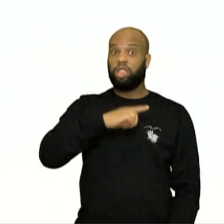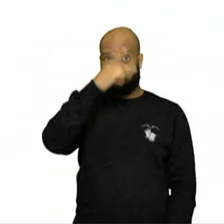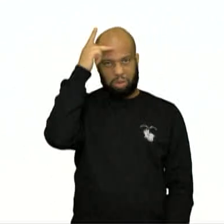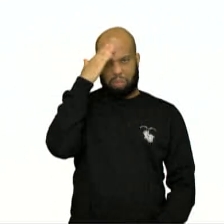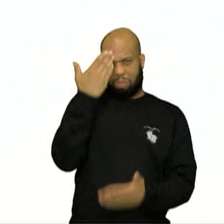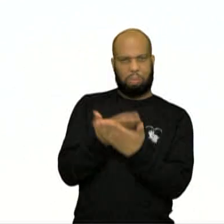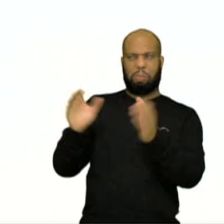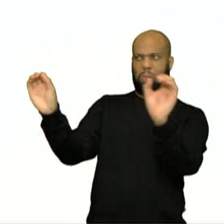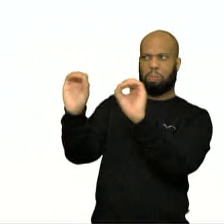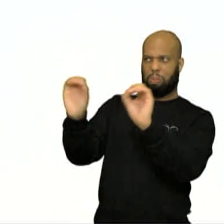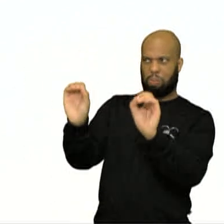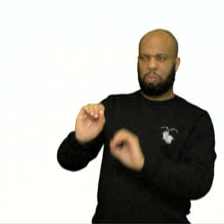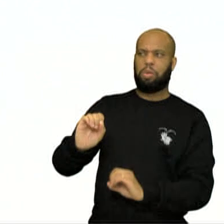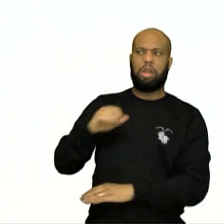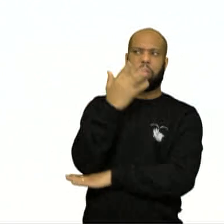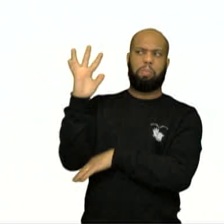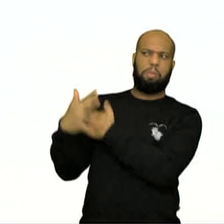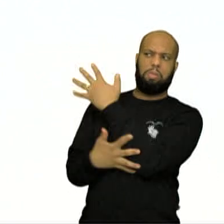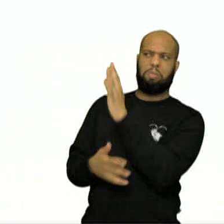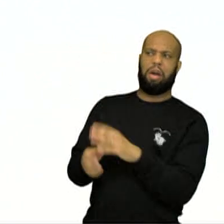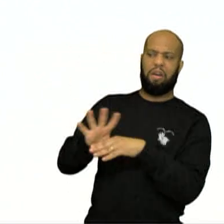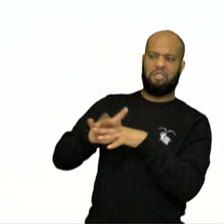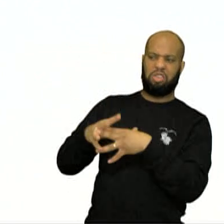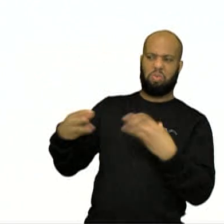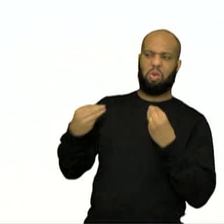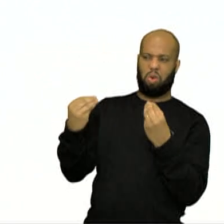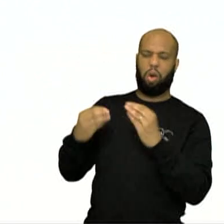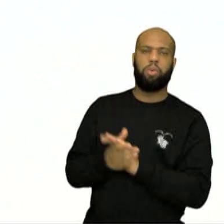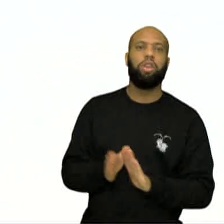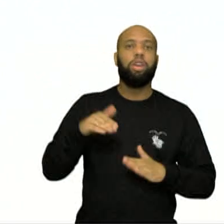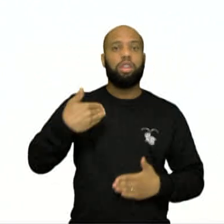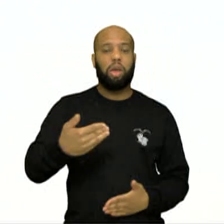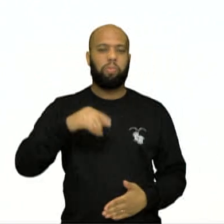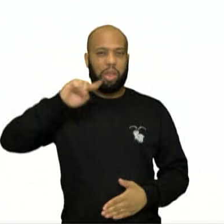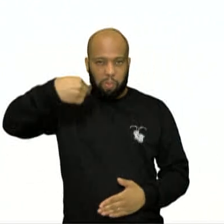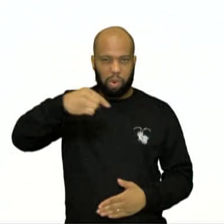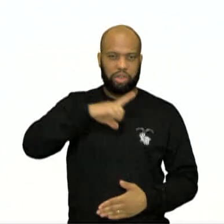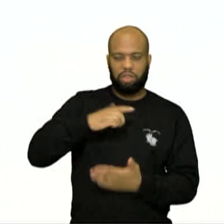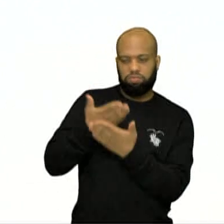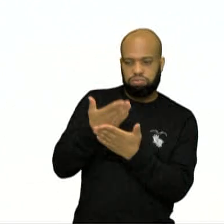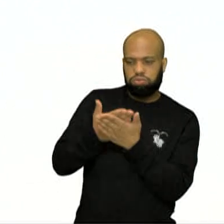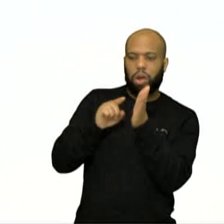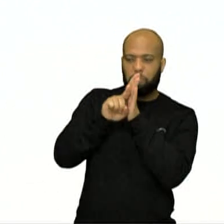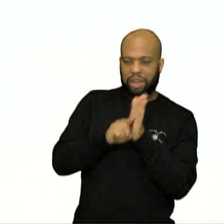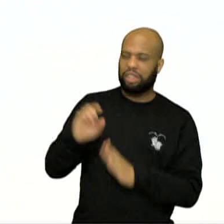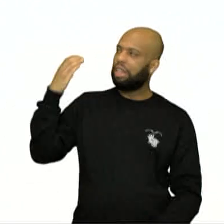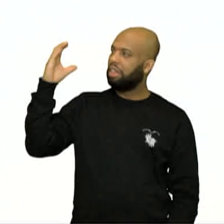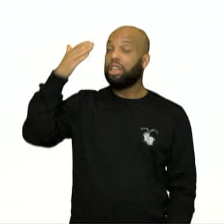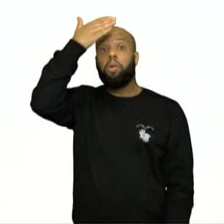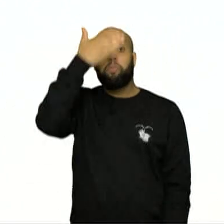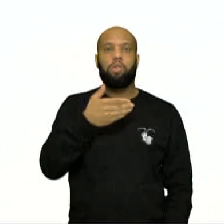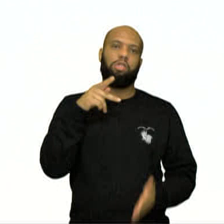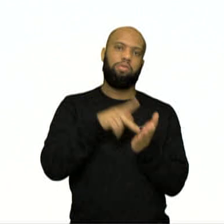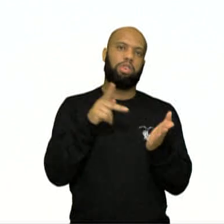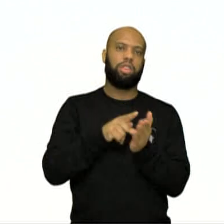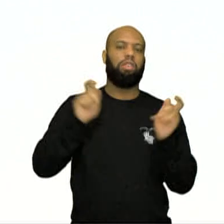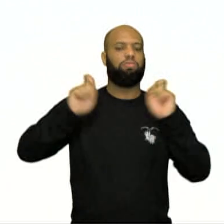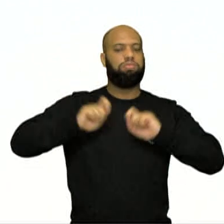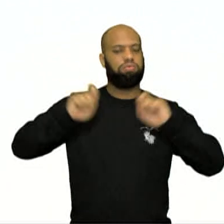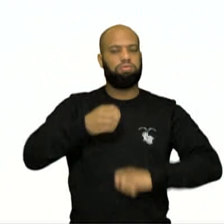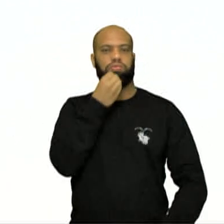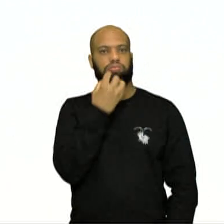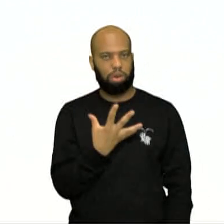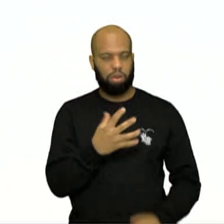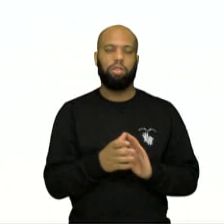não acreditava nessas plantas medicinais, quando entrou todo o estudo da ciência, que eles comprovaram realmente a eficiência